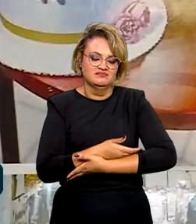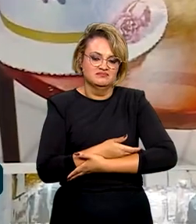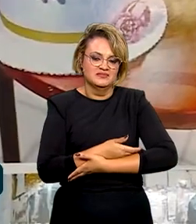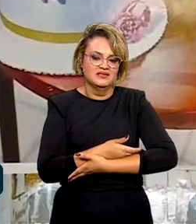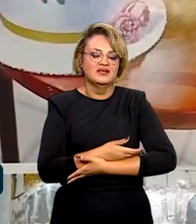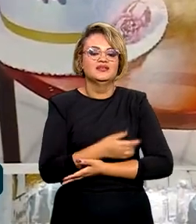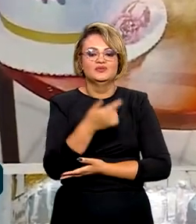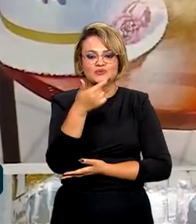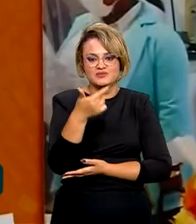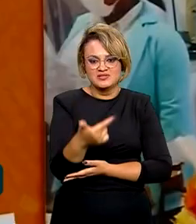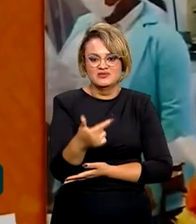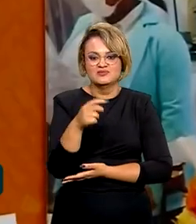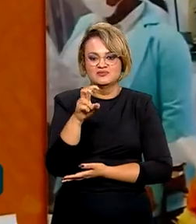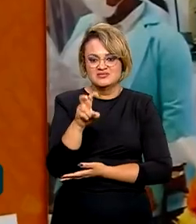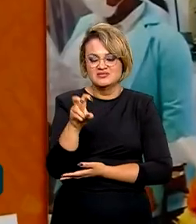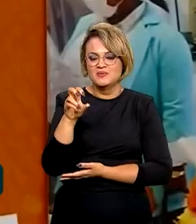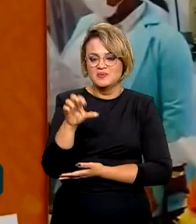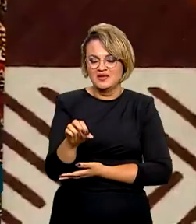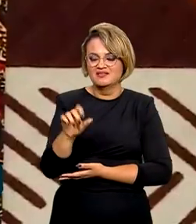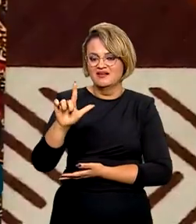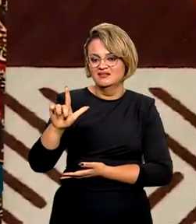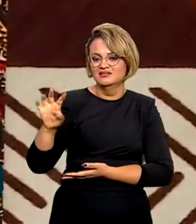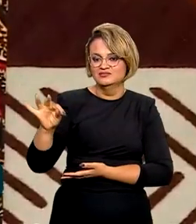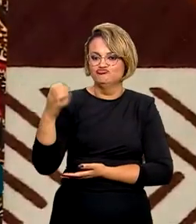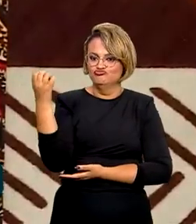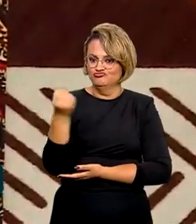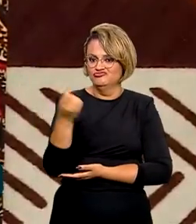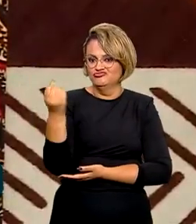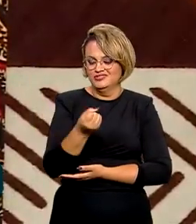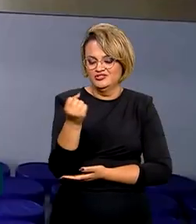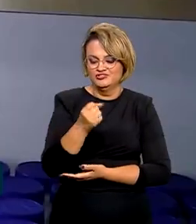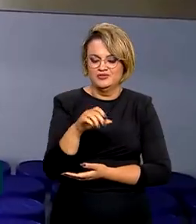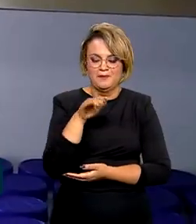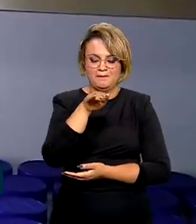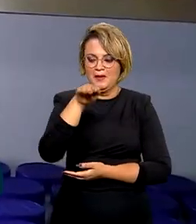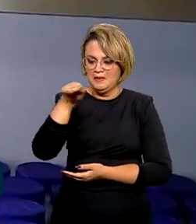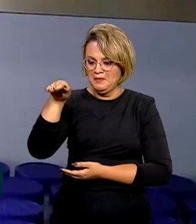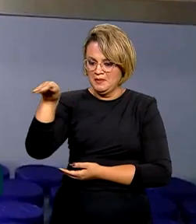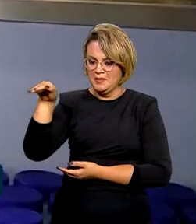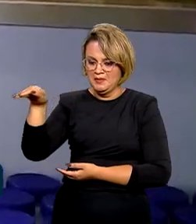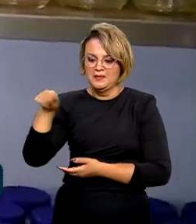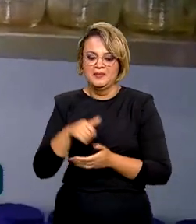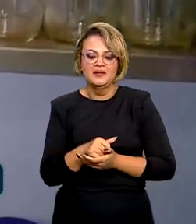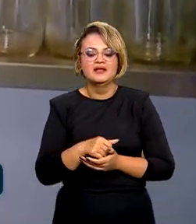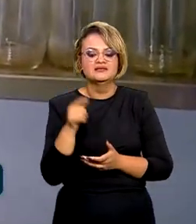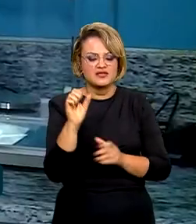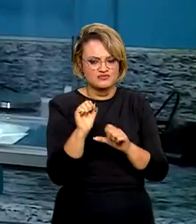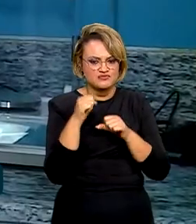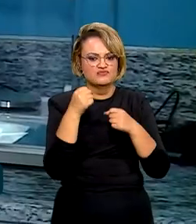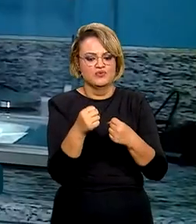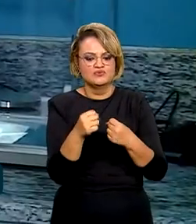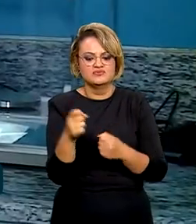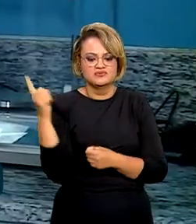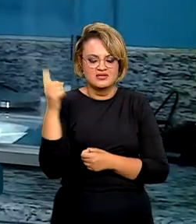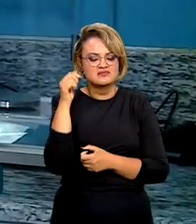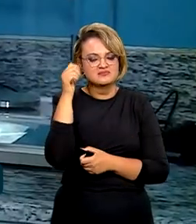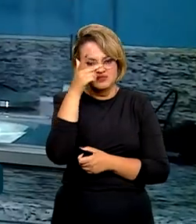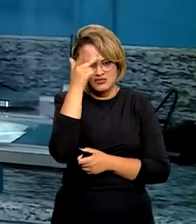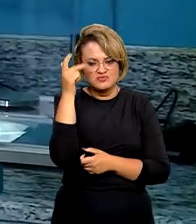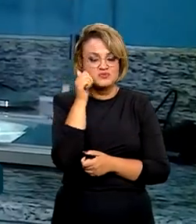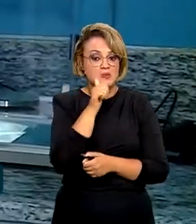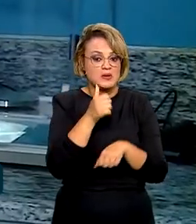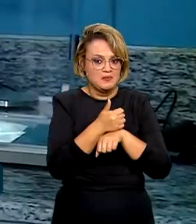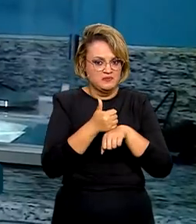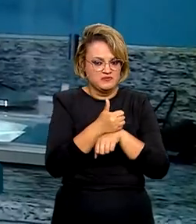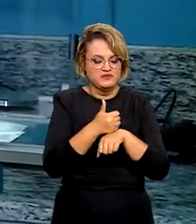quase 250 litros de leite. Um resultado que contou com muita dedicação das profissionais de